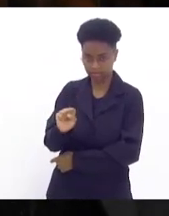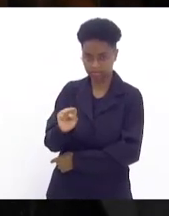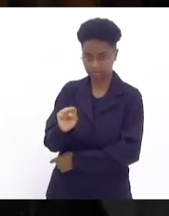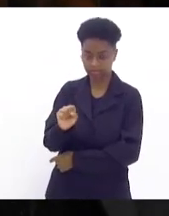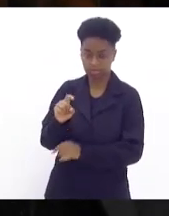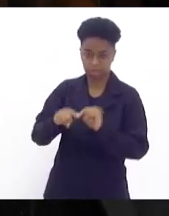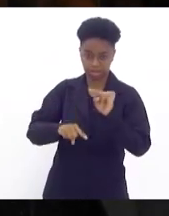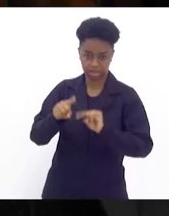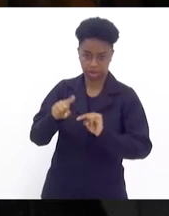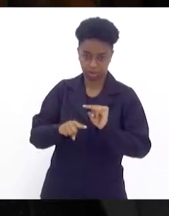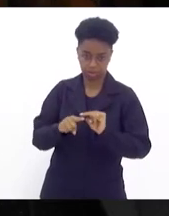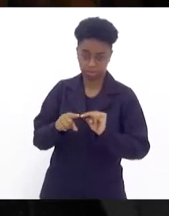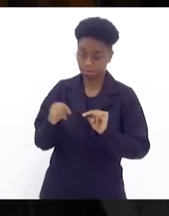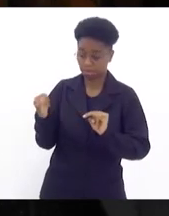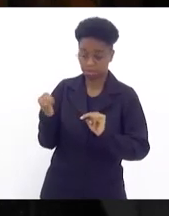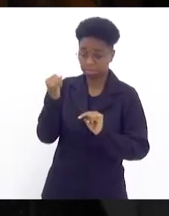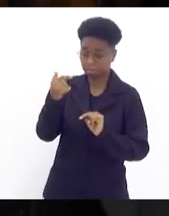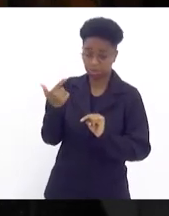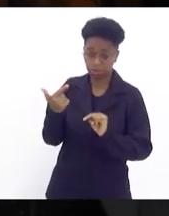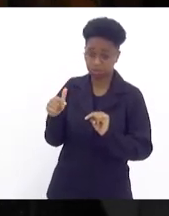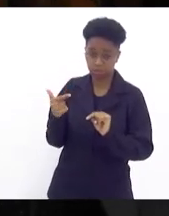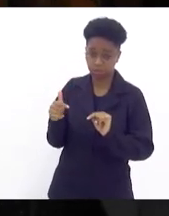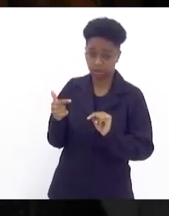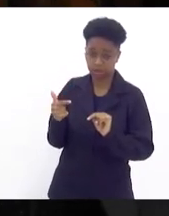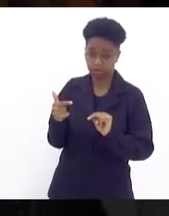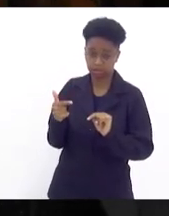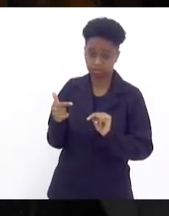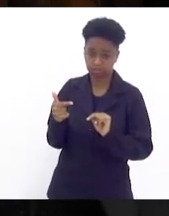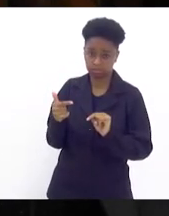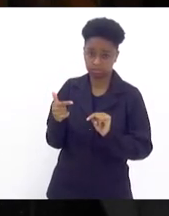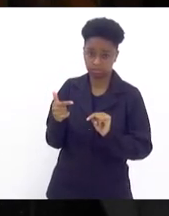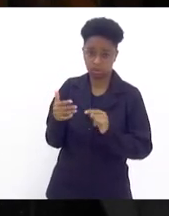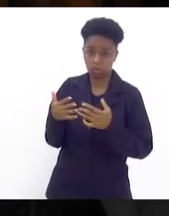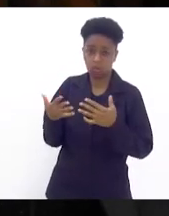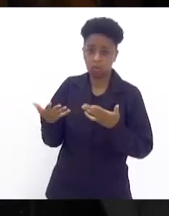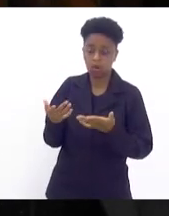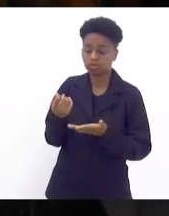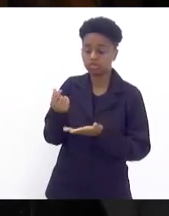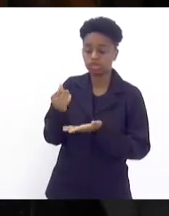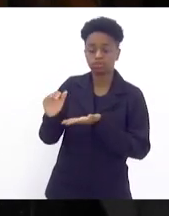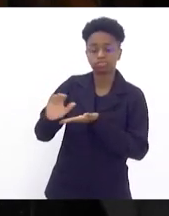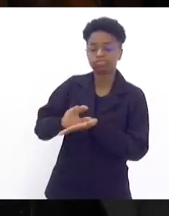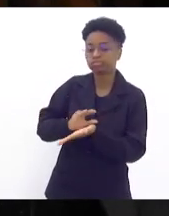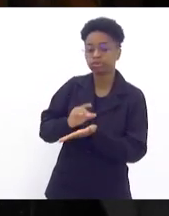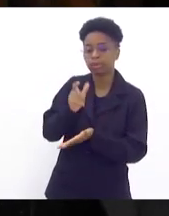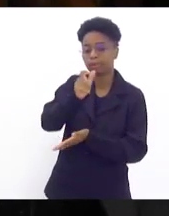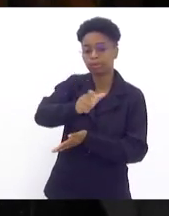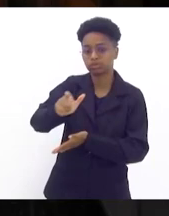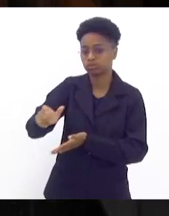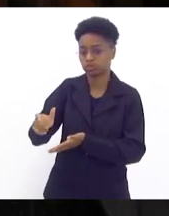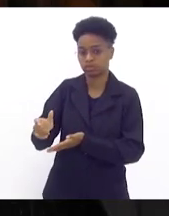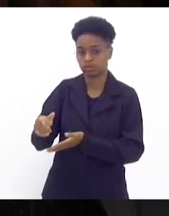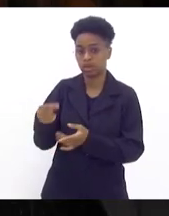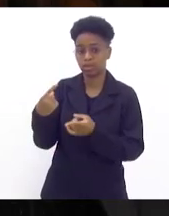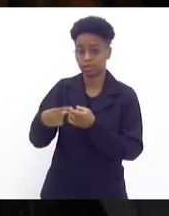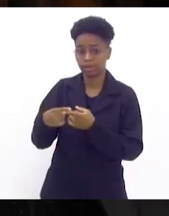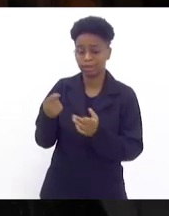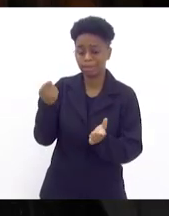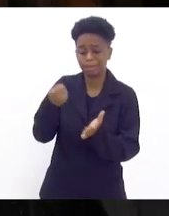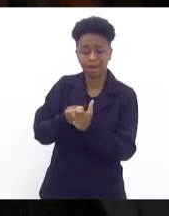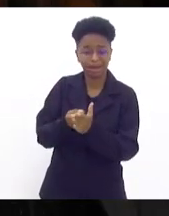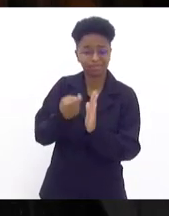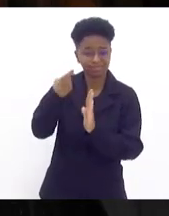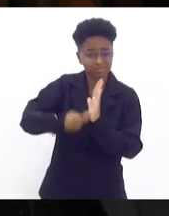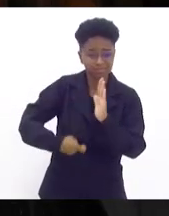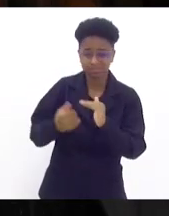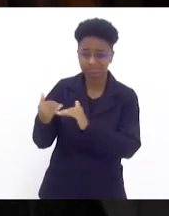importa qual seja a renda o tributo é igual para todos